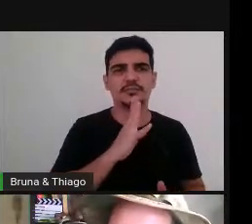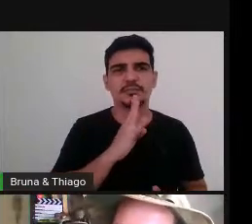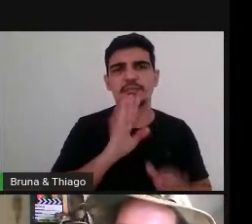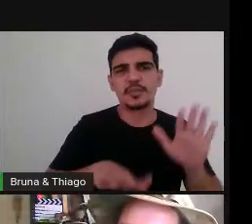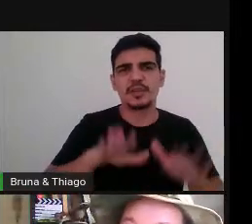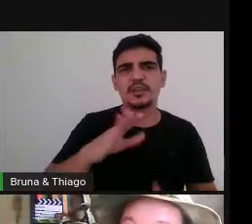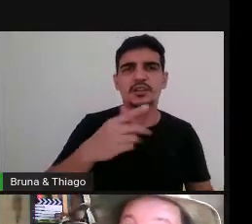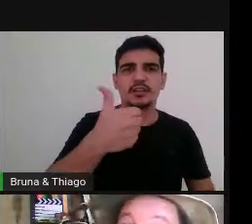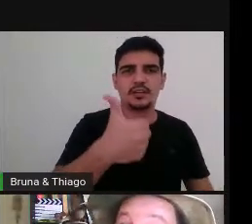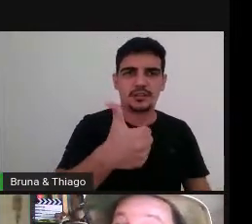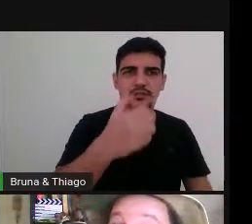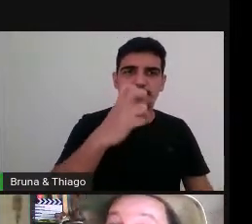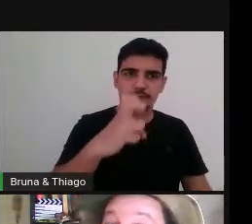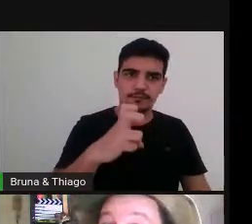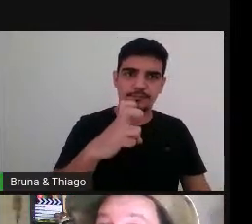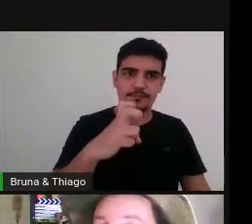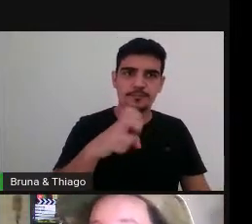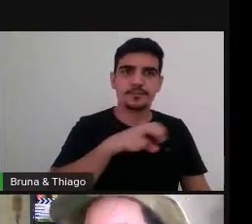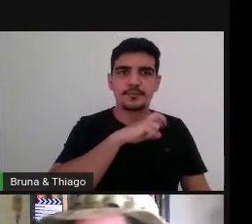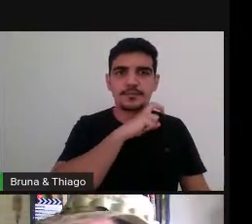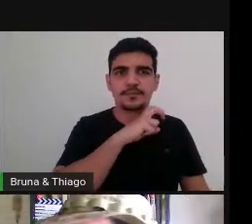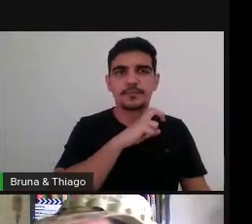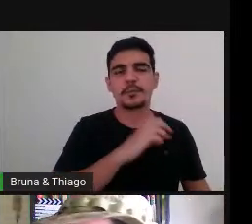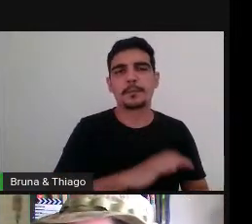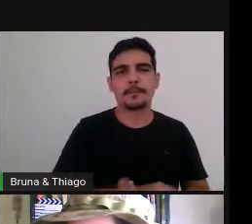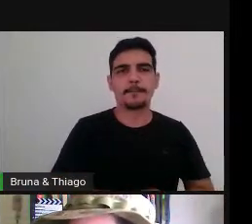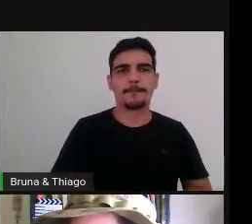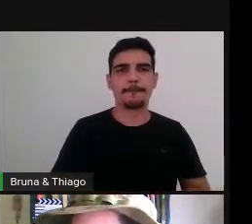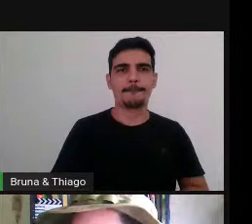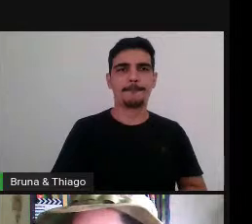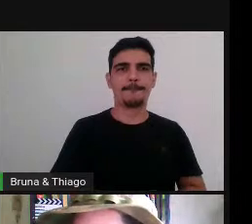peçonhentos. E aí, o pessoal está participando no chat?